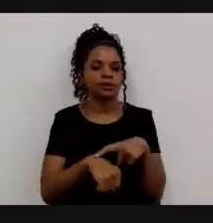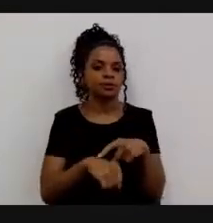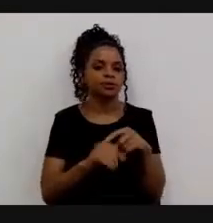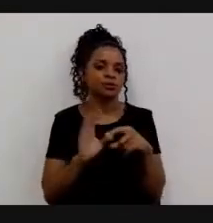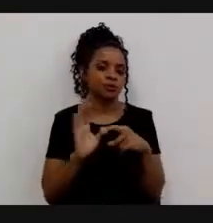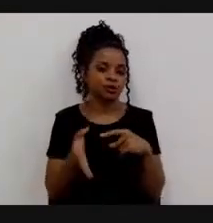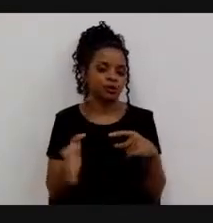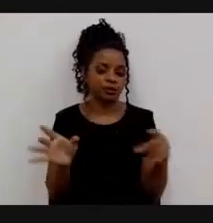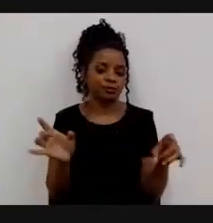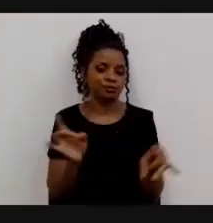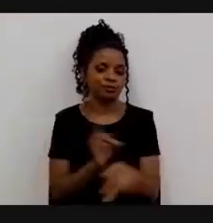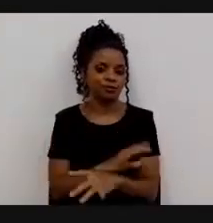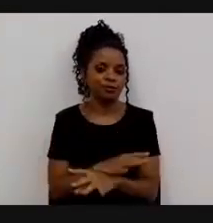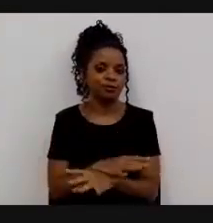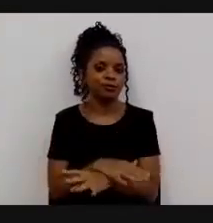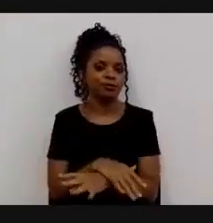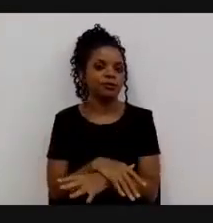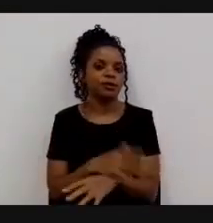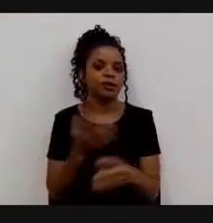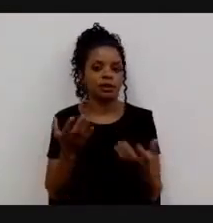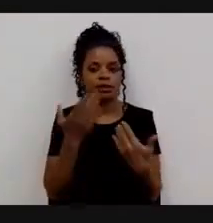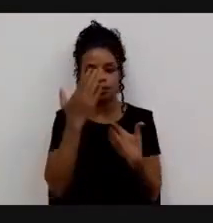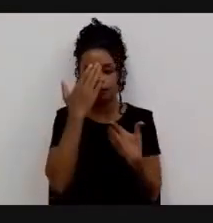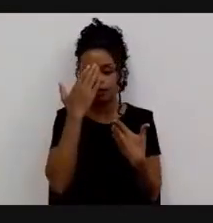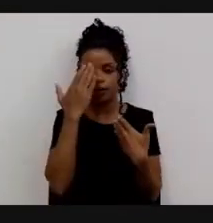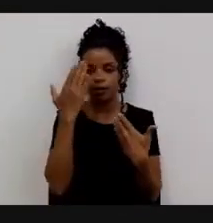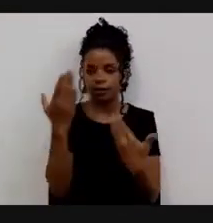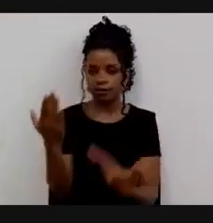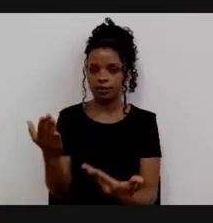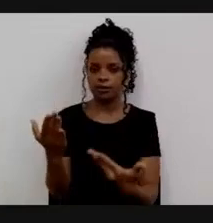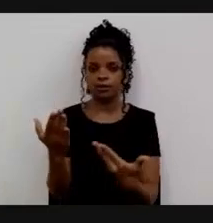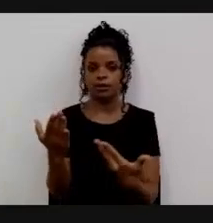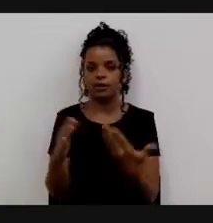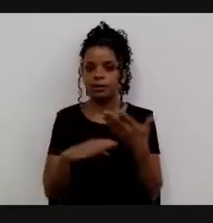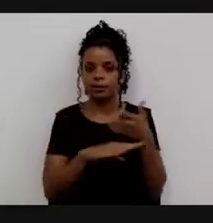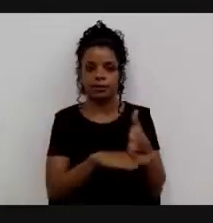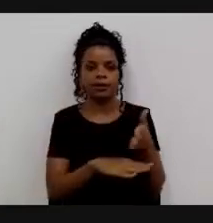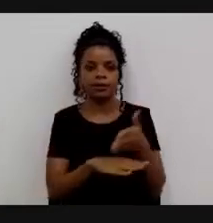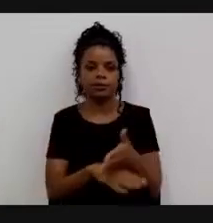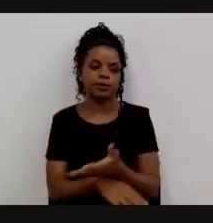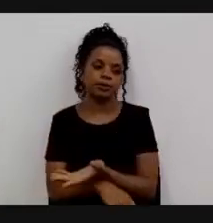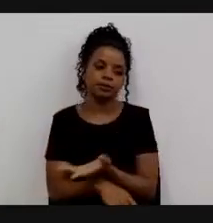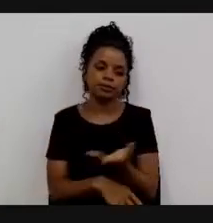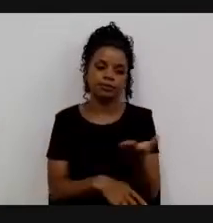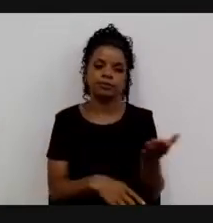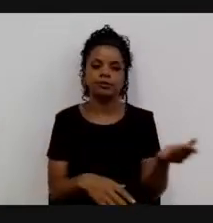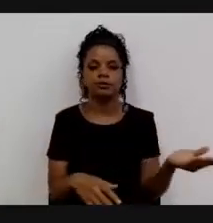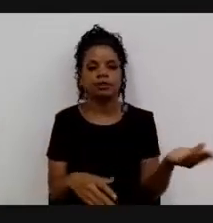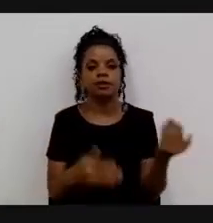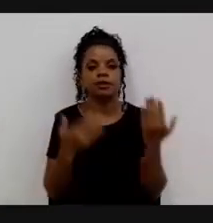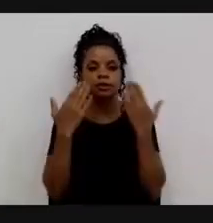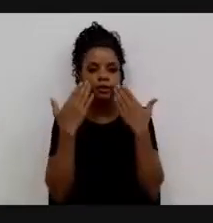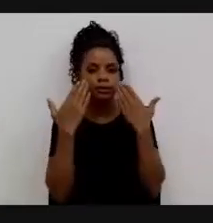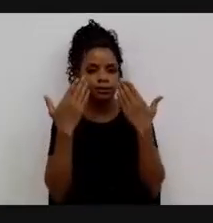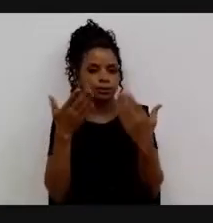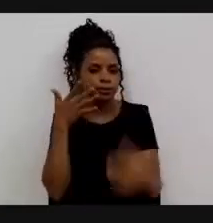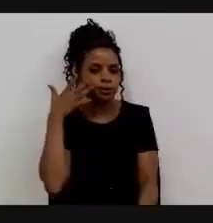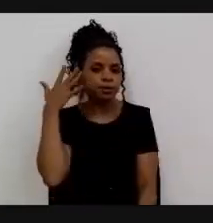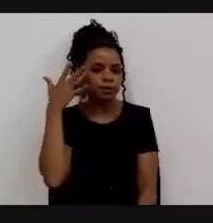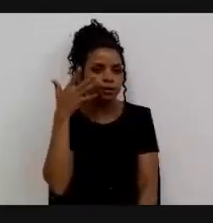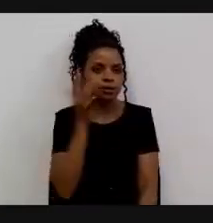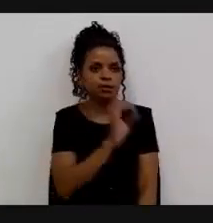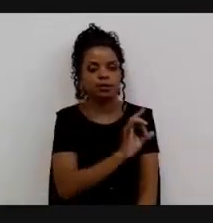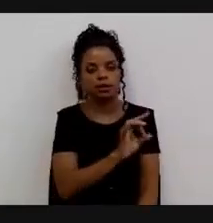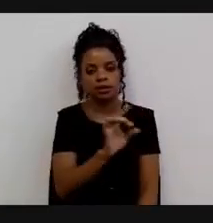nosso limite, eu queria, então, agradecer a participação, as exposições de cada um de